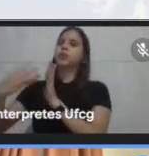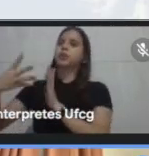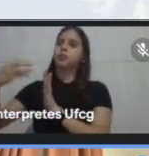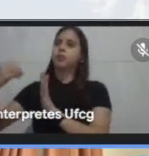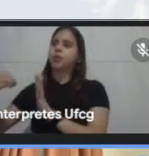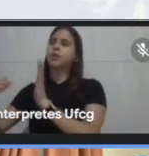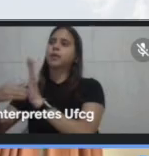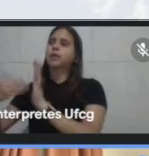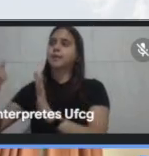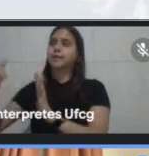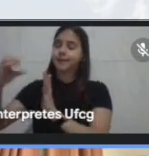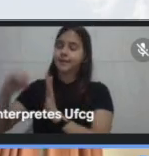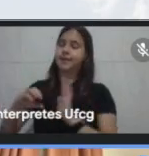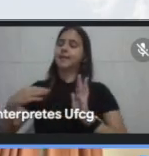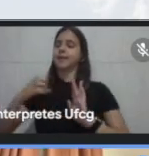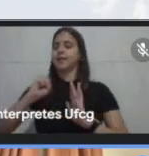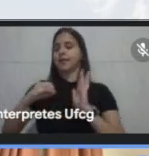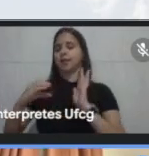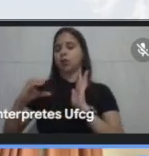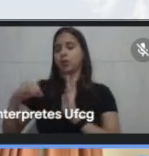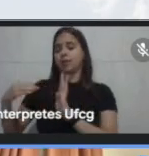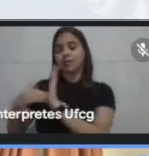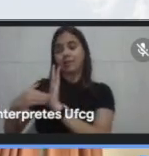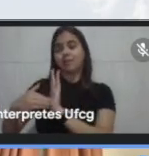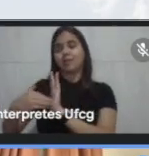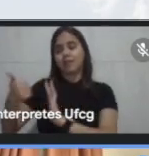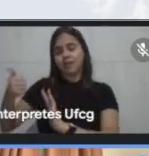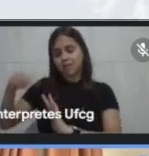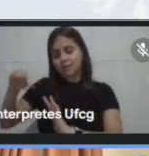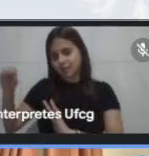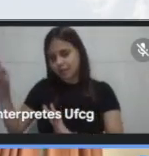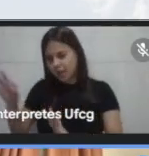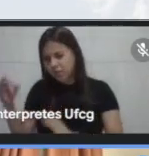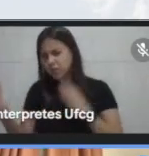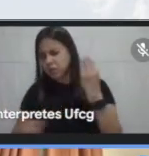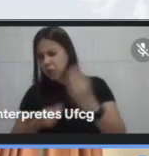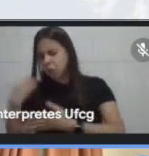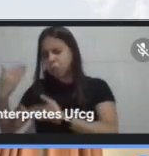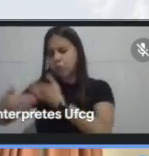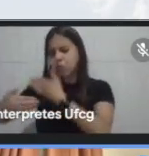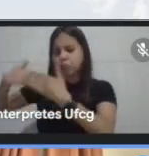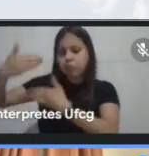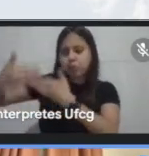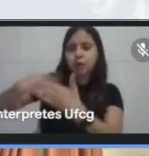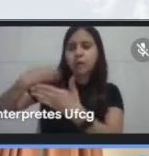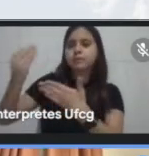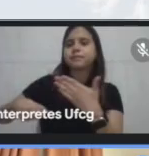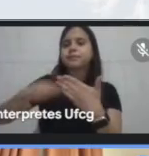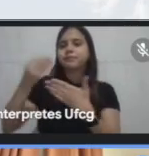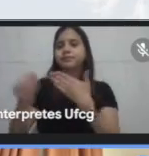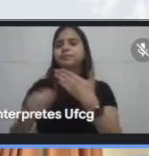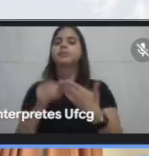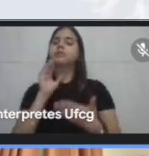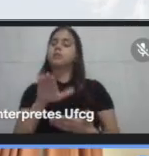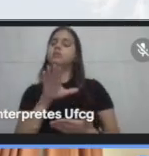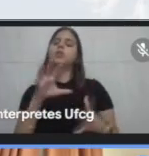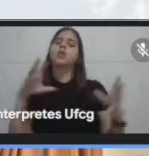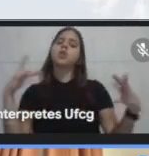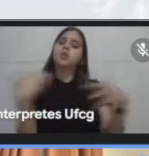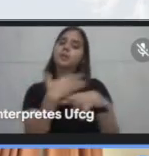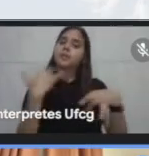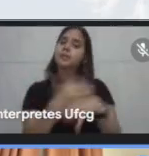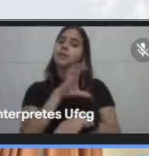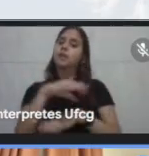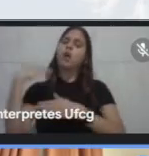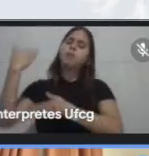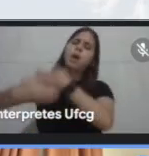80 a 100% de impermeabilização, e viu como isso ia se comportando ao longo do tempo. Então, o quanto aquela cidade está passando por um